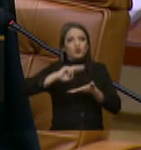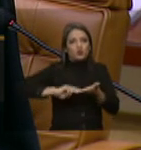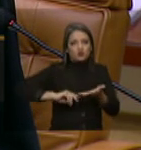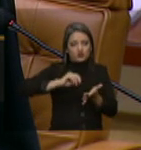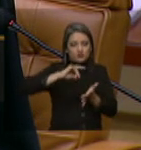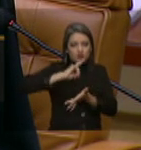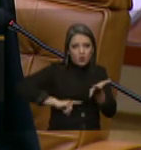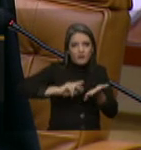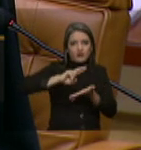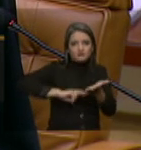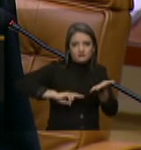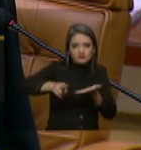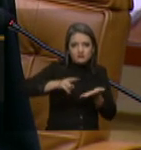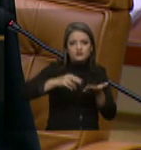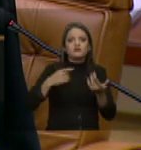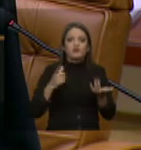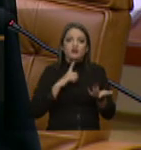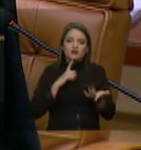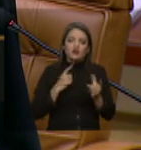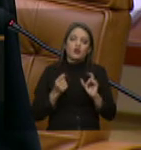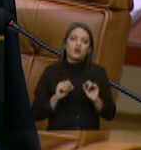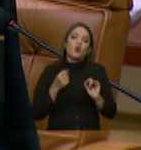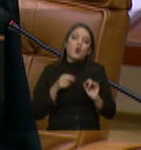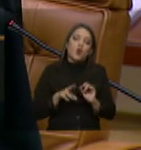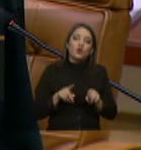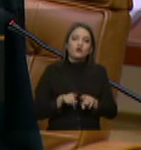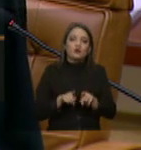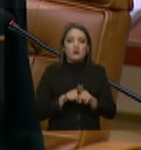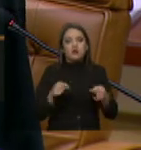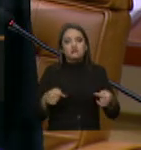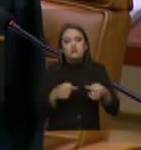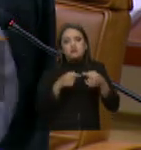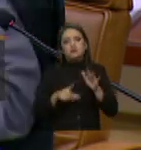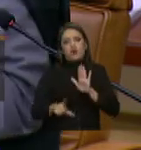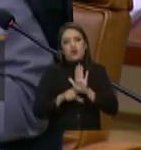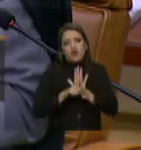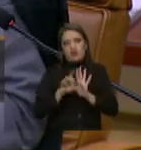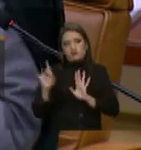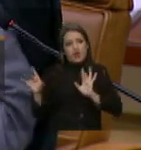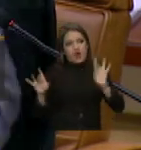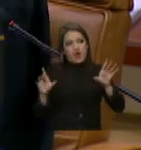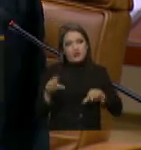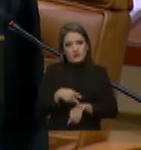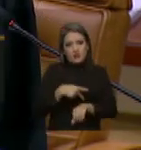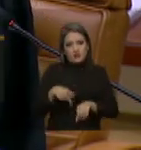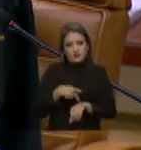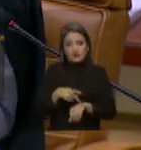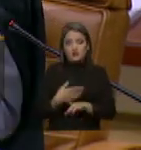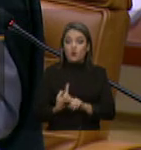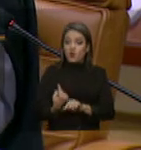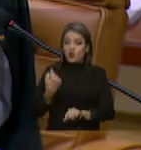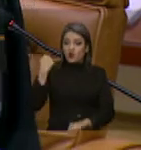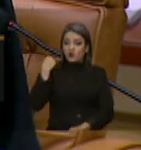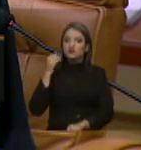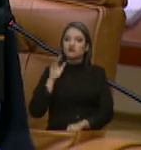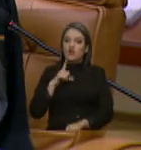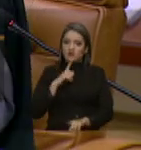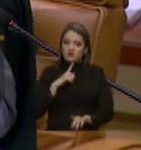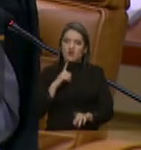internacionais aplicáveis ou de conformidade com suas leis nacionais lá atrás já se deixava